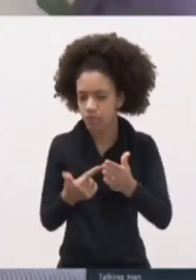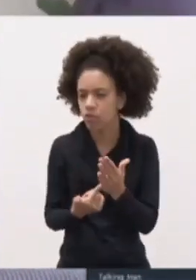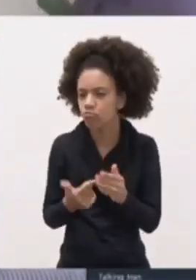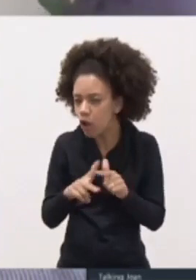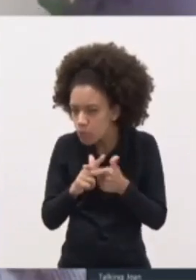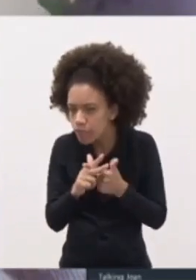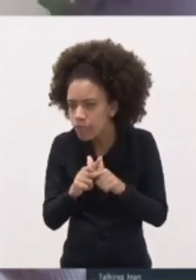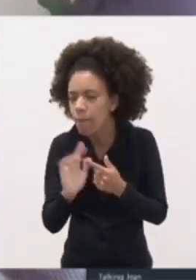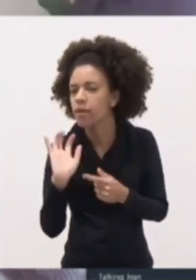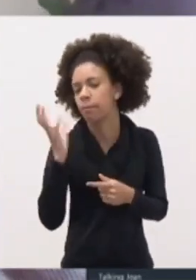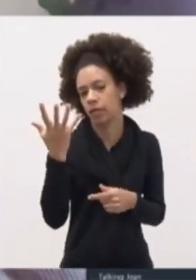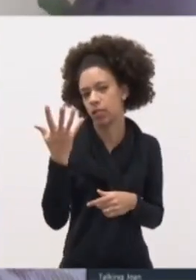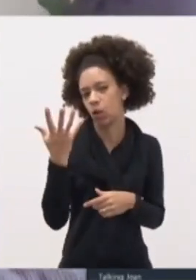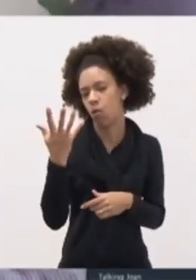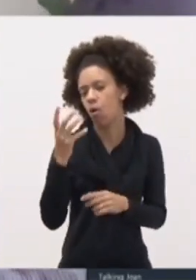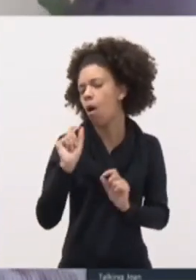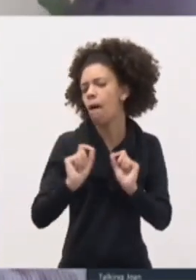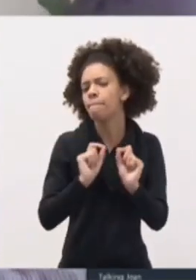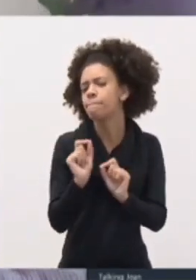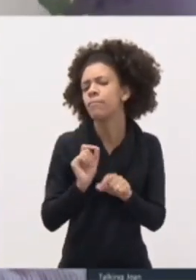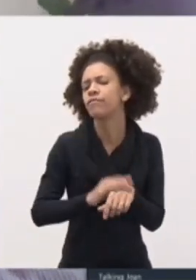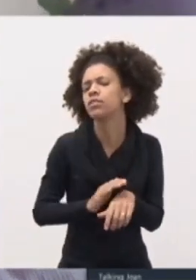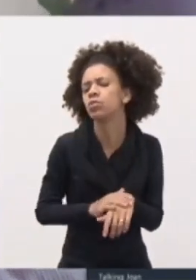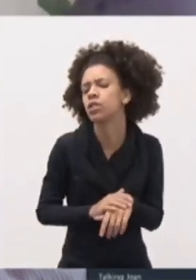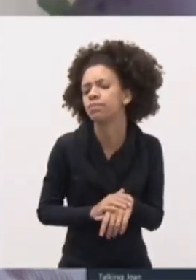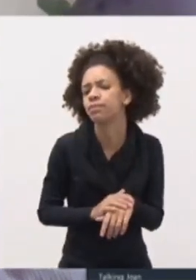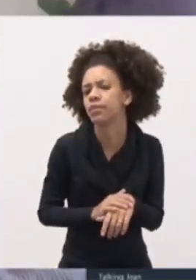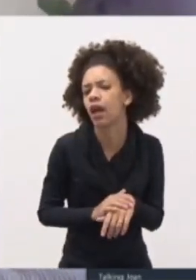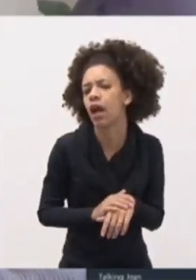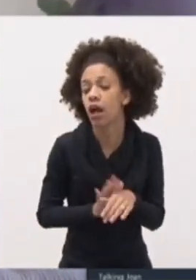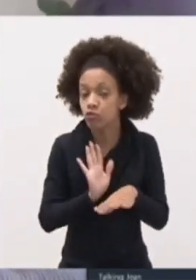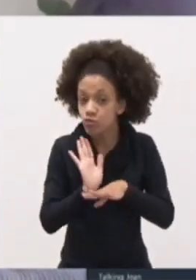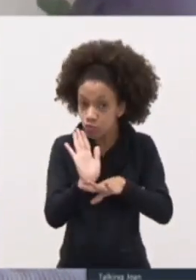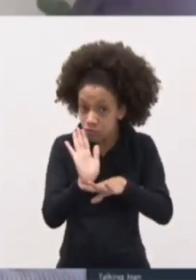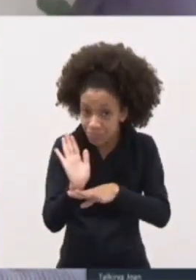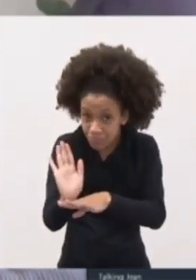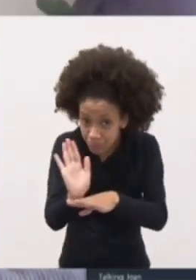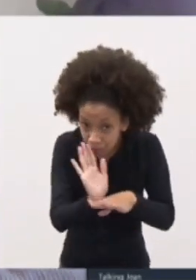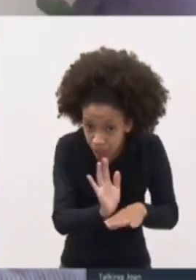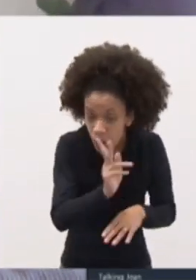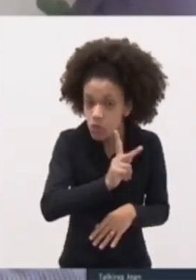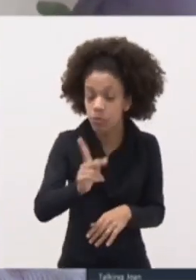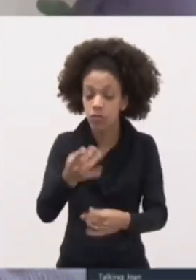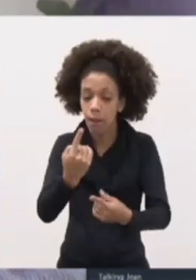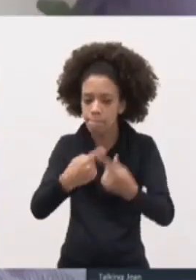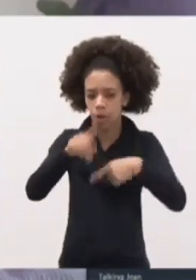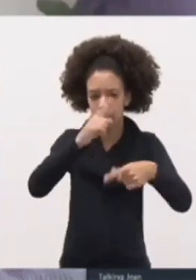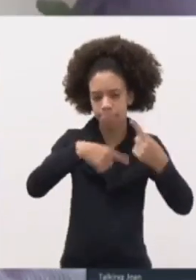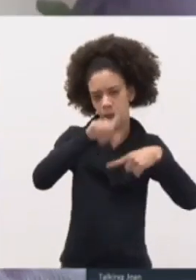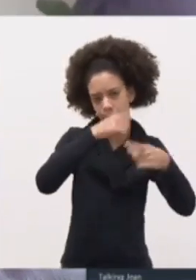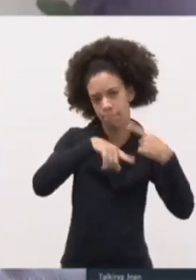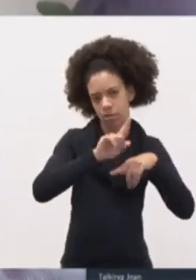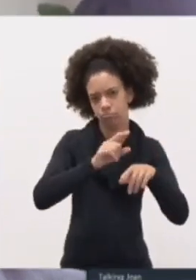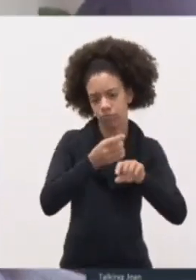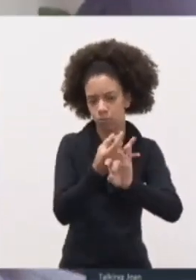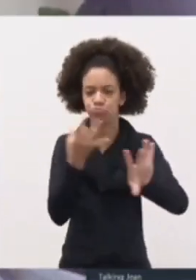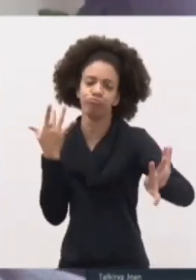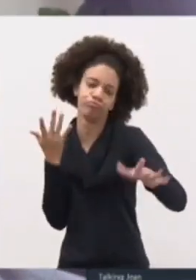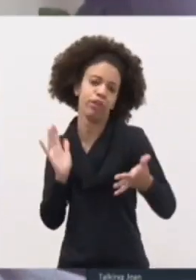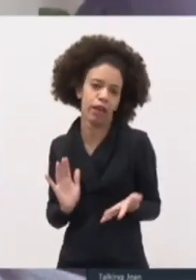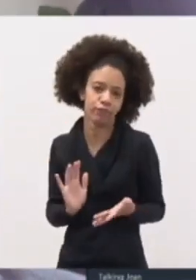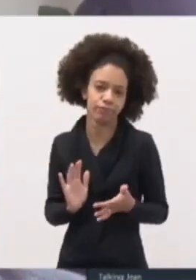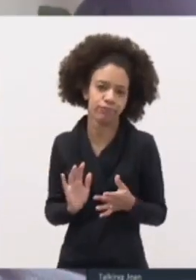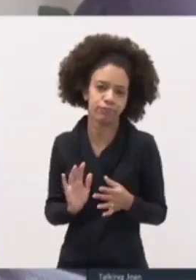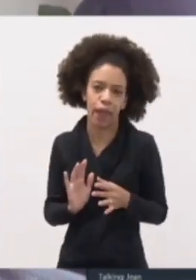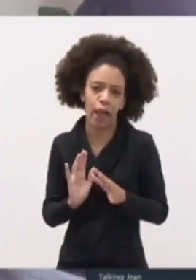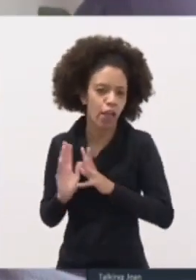criou para poder justamente ajudar vocês, professores, a desenvolver o trabalho frente ao digital, né? Tá todo mundo